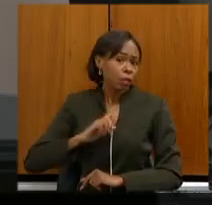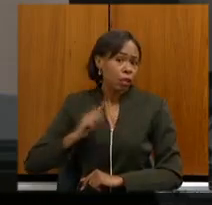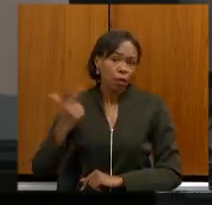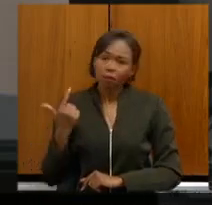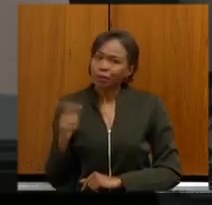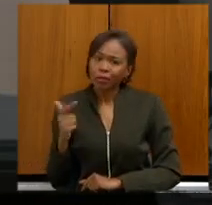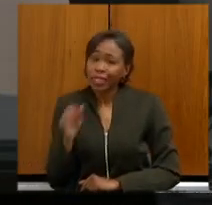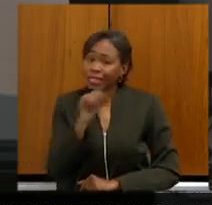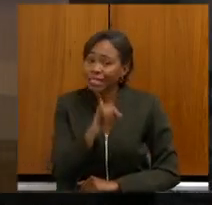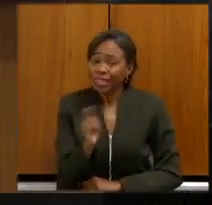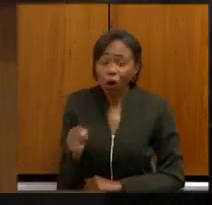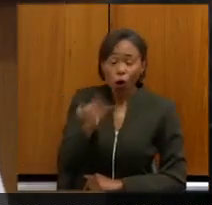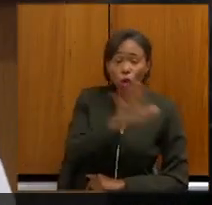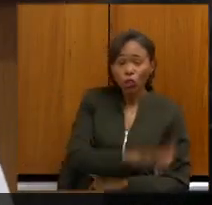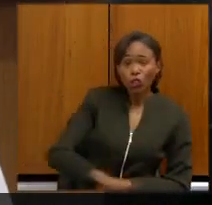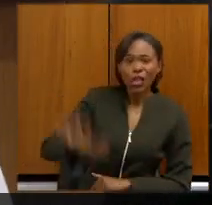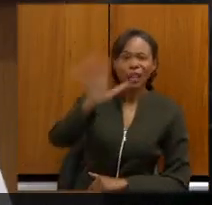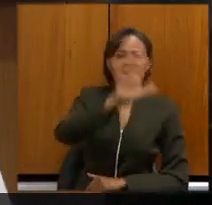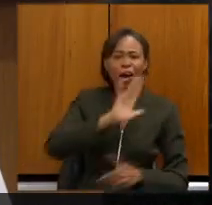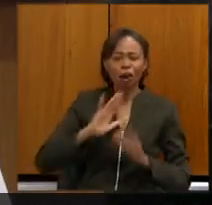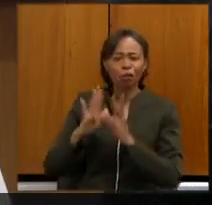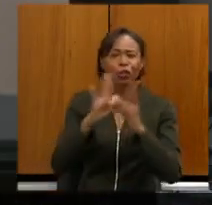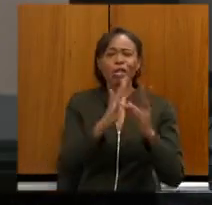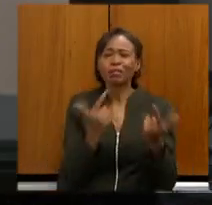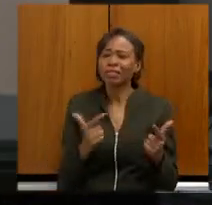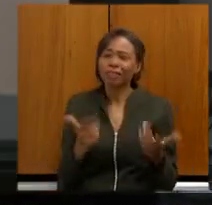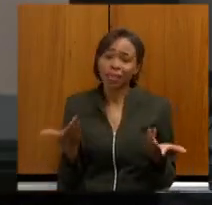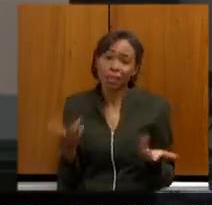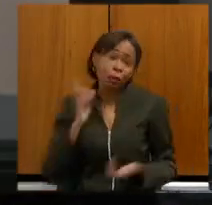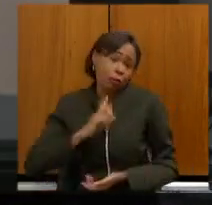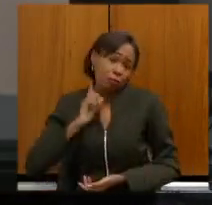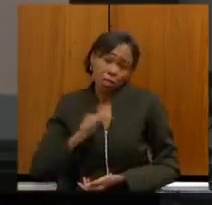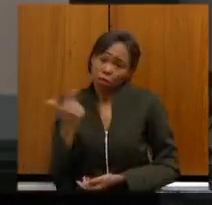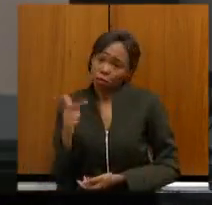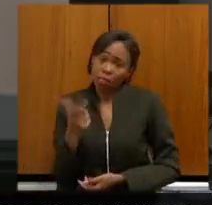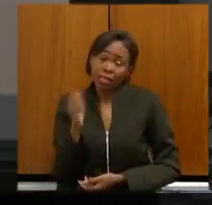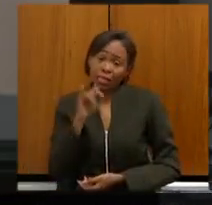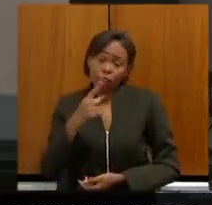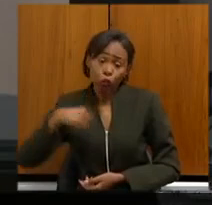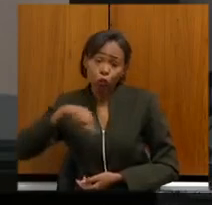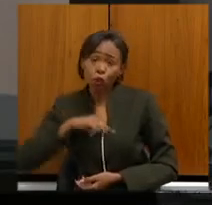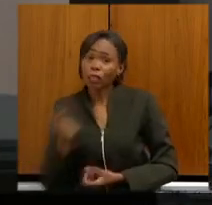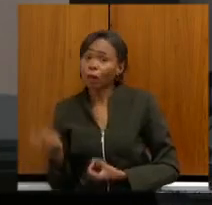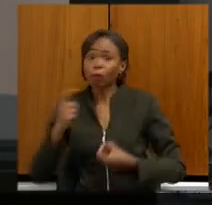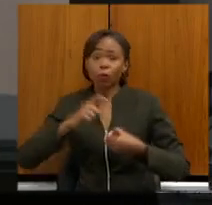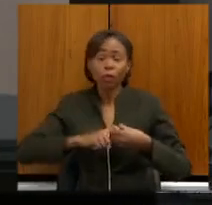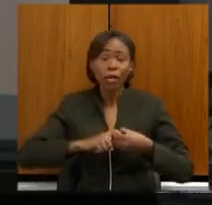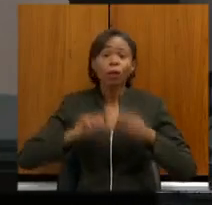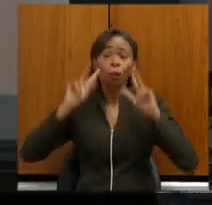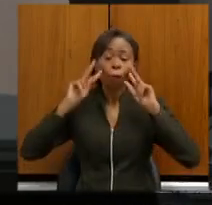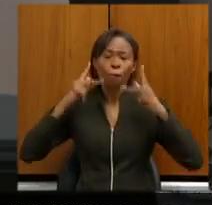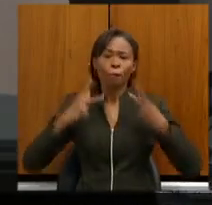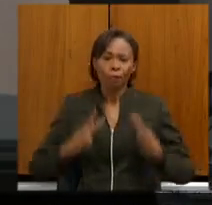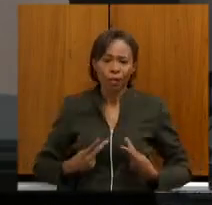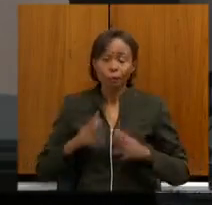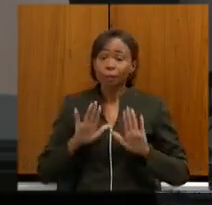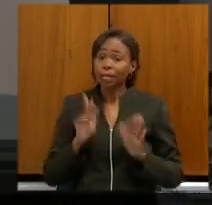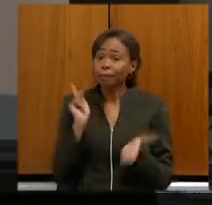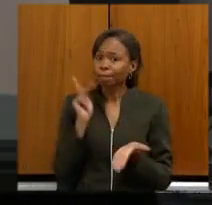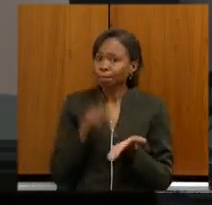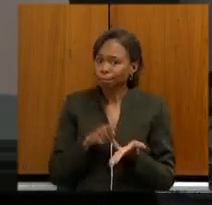sem a força do Gerais a Minas não vai existe e nós não retomar o nosso princípio de humanidade mas na verdade